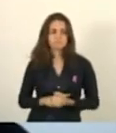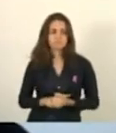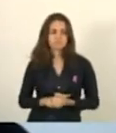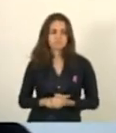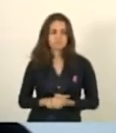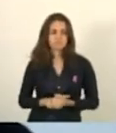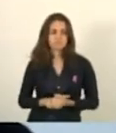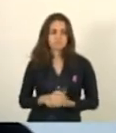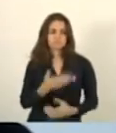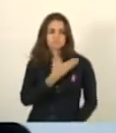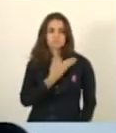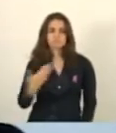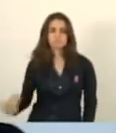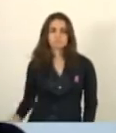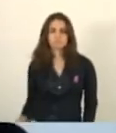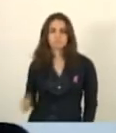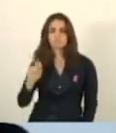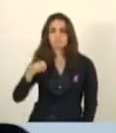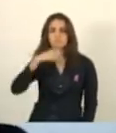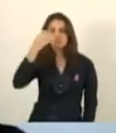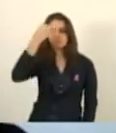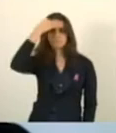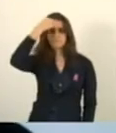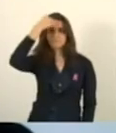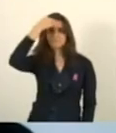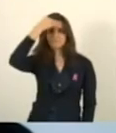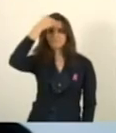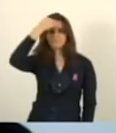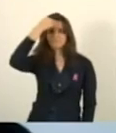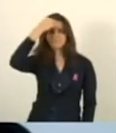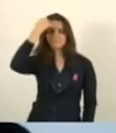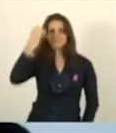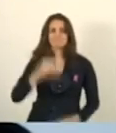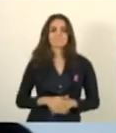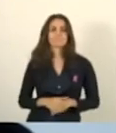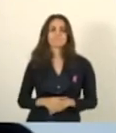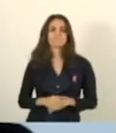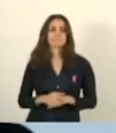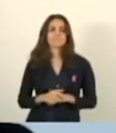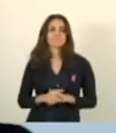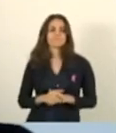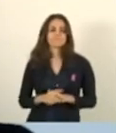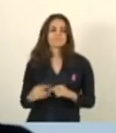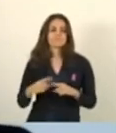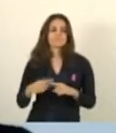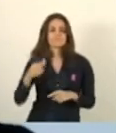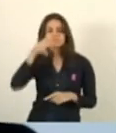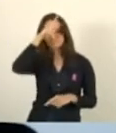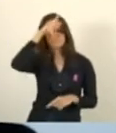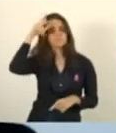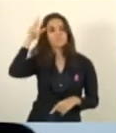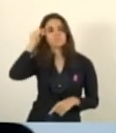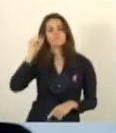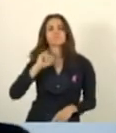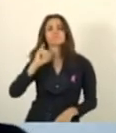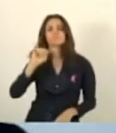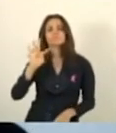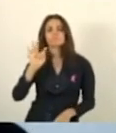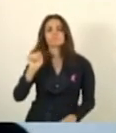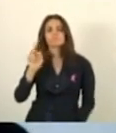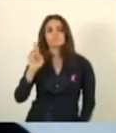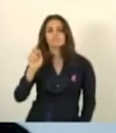agradecer ao governador Renato Casagrande, primeiramente ao prefeito de